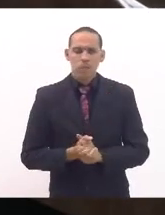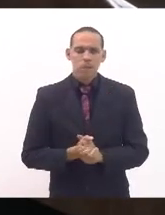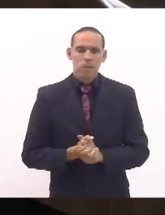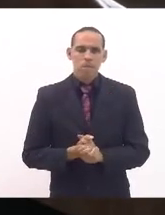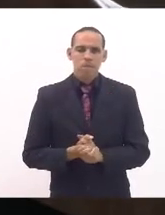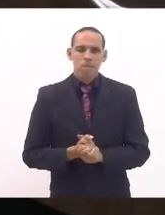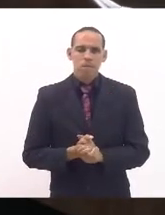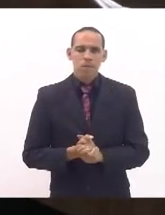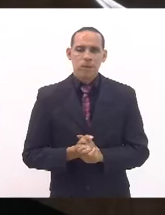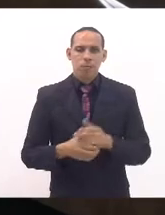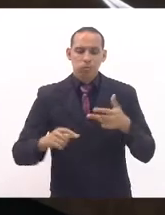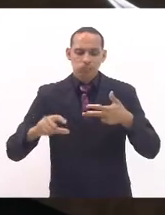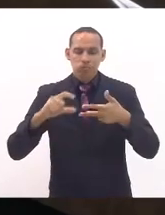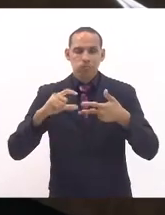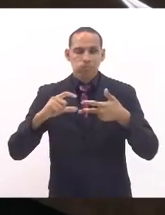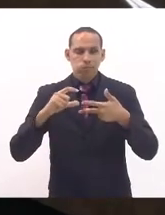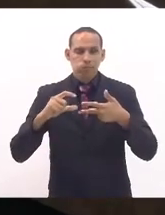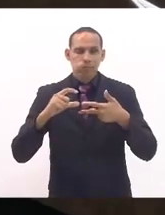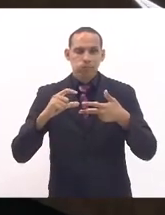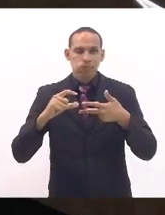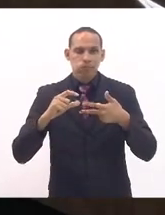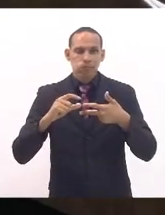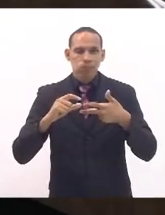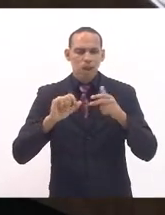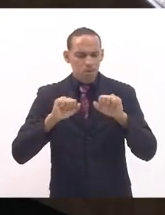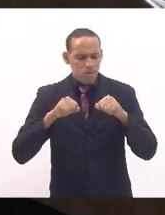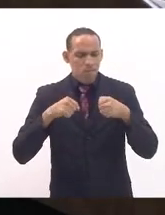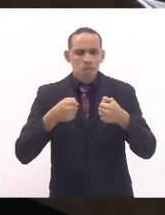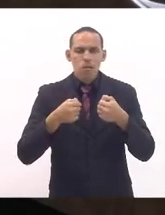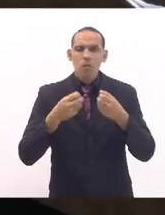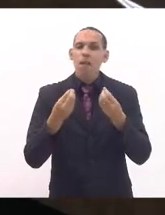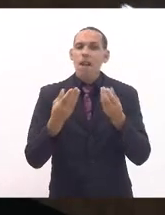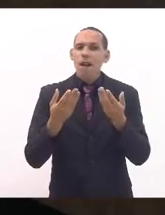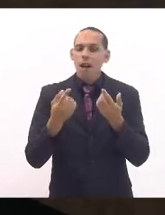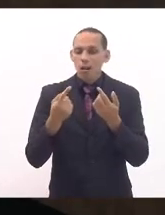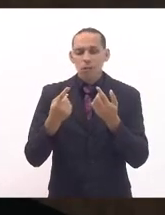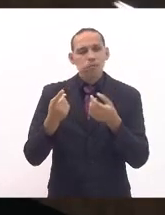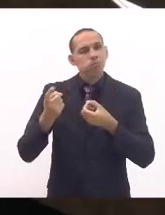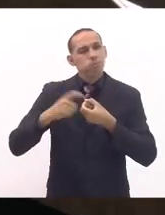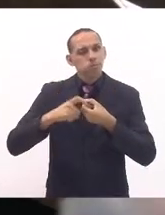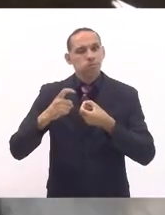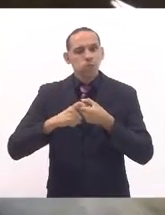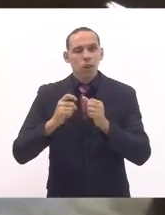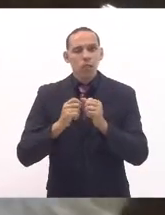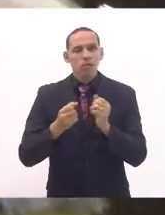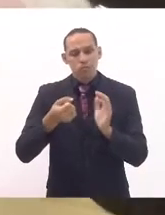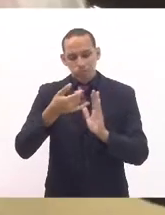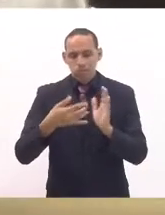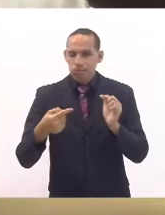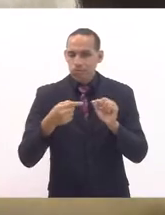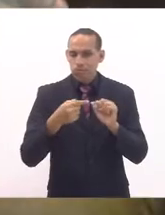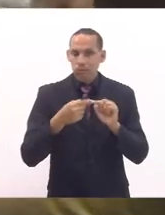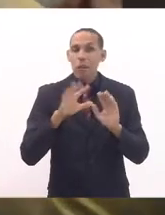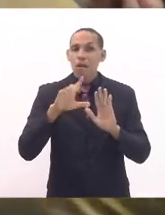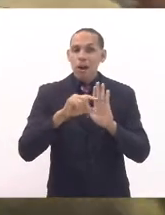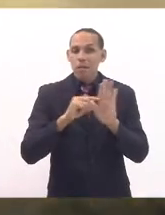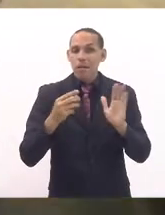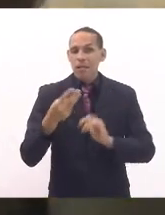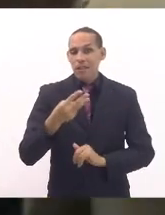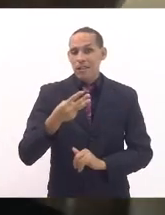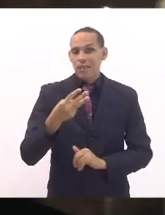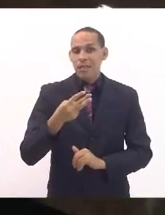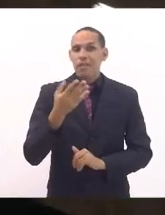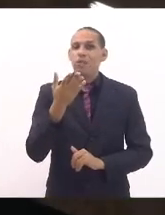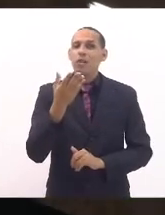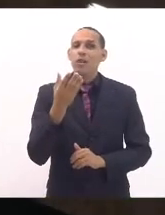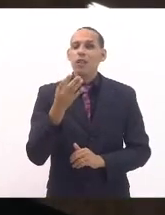dizer que o Poder Executivo envidará esforços para produzir convênios sobre a matéria. E no parágrafo 3º, o senhor zera